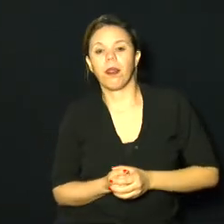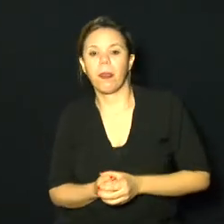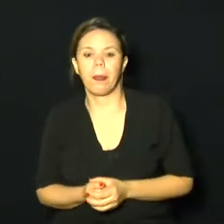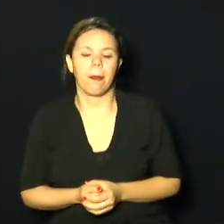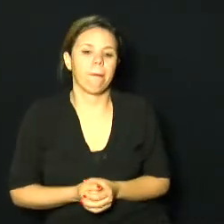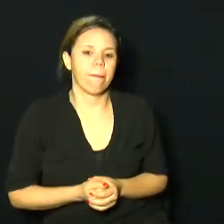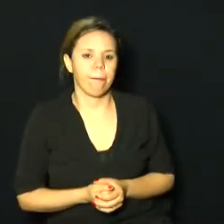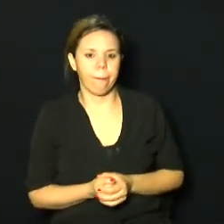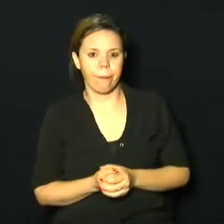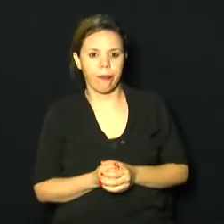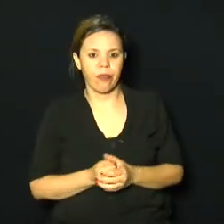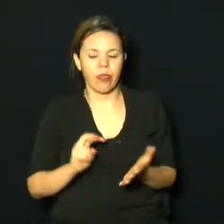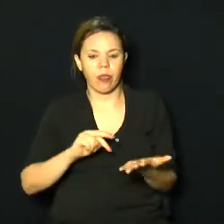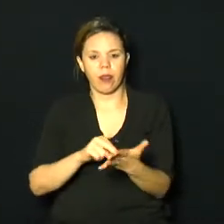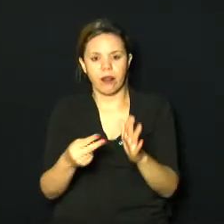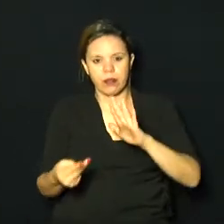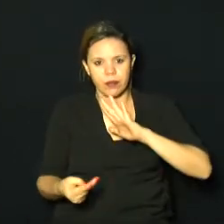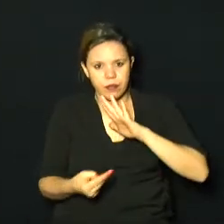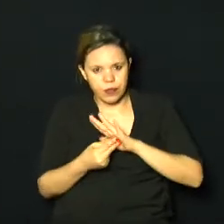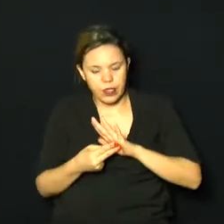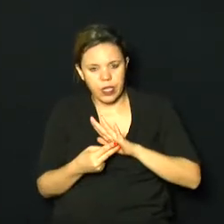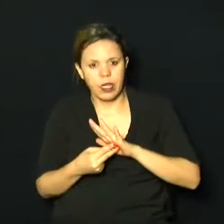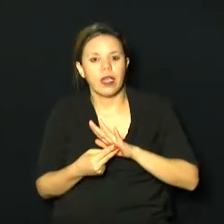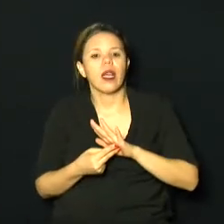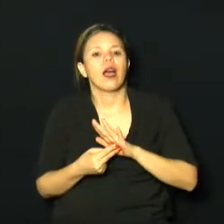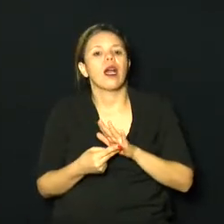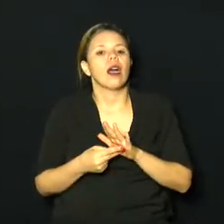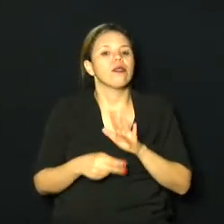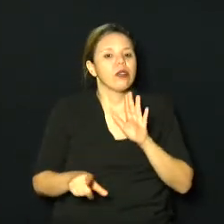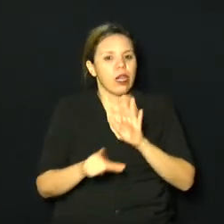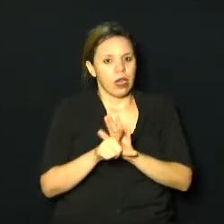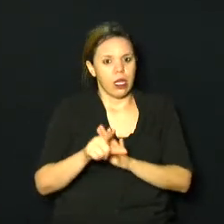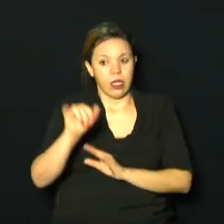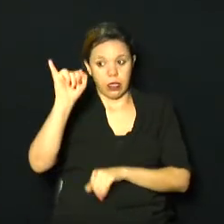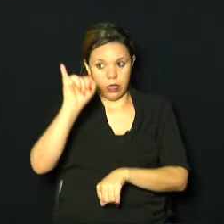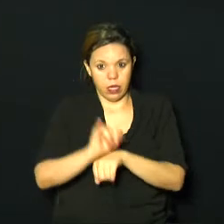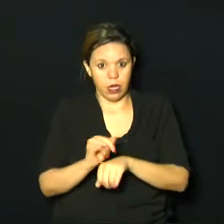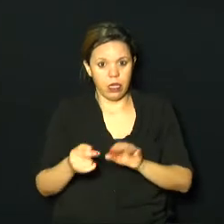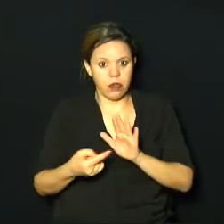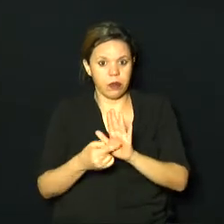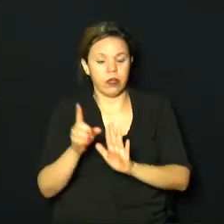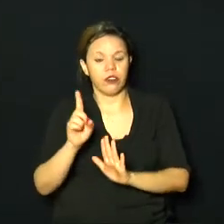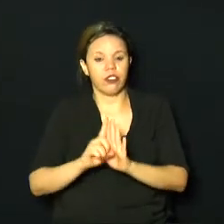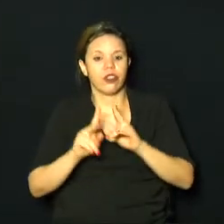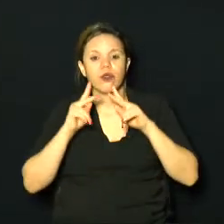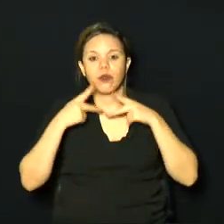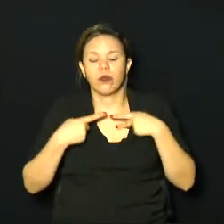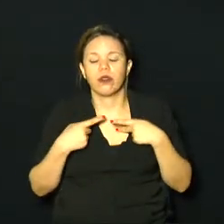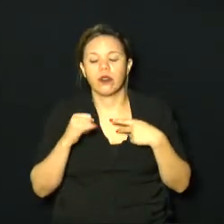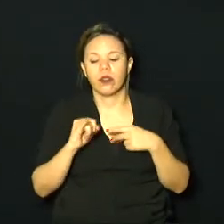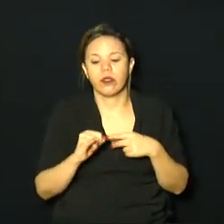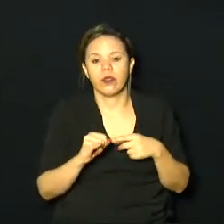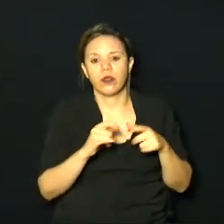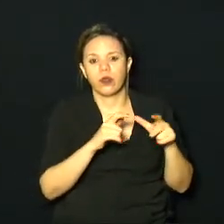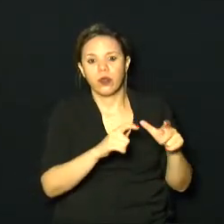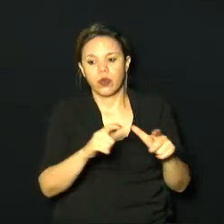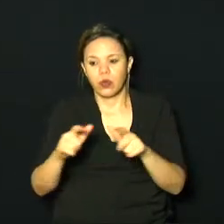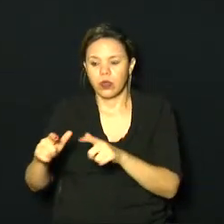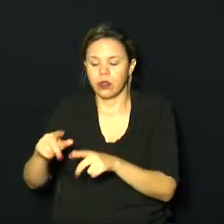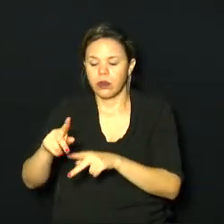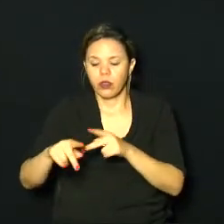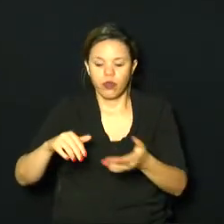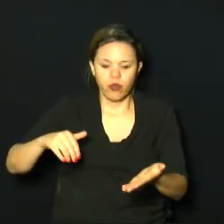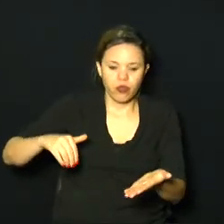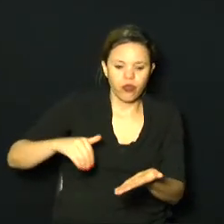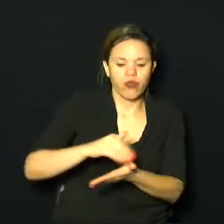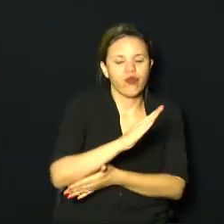As interpretações desses tratados internacionais de direitos humanos apontam que desocupações forçadas